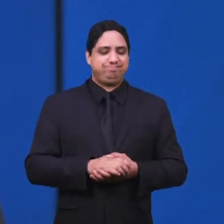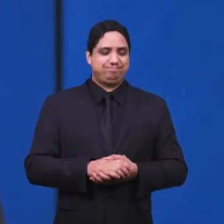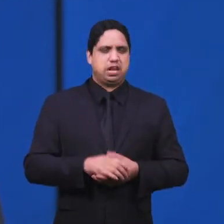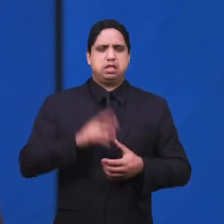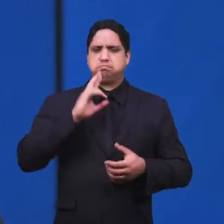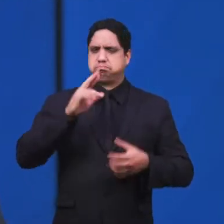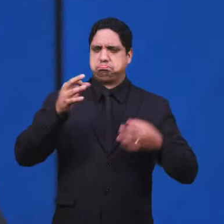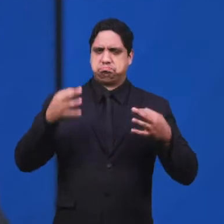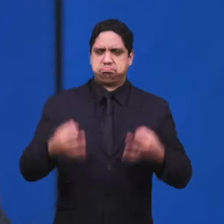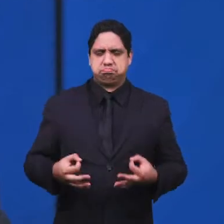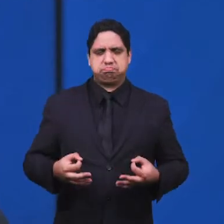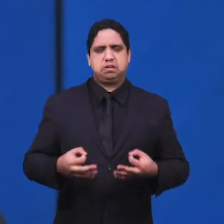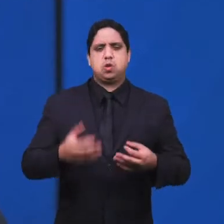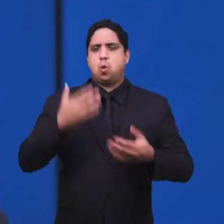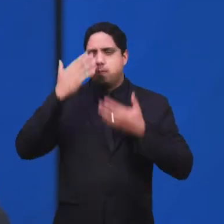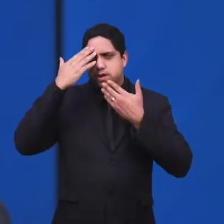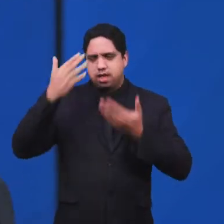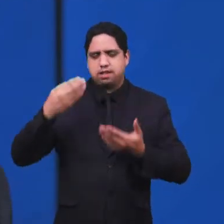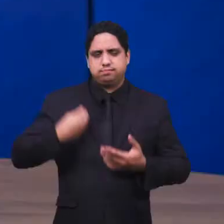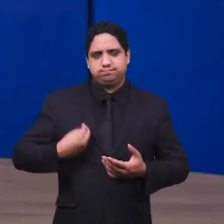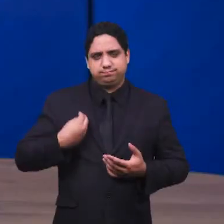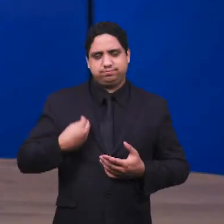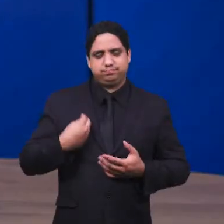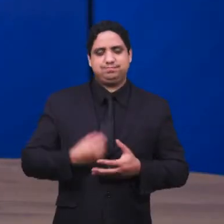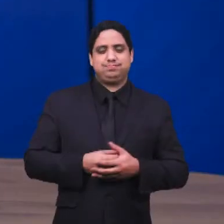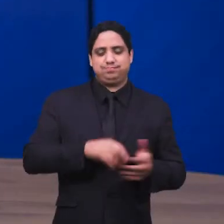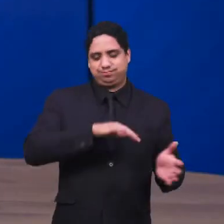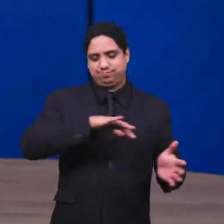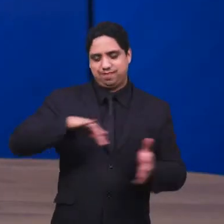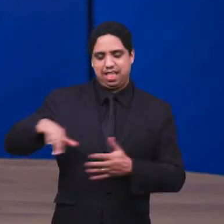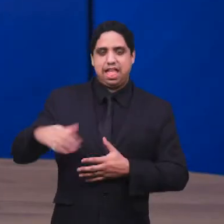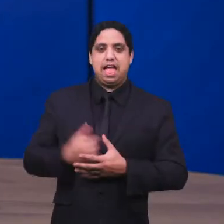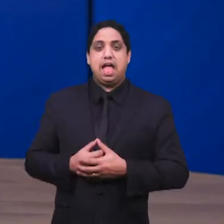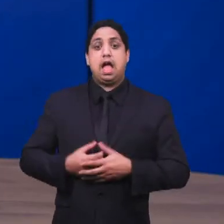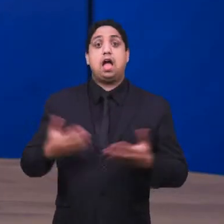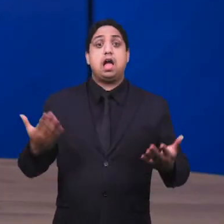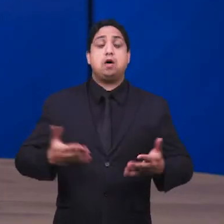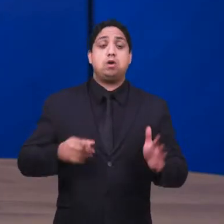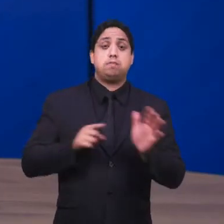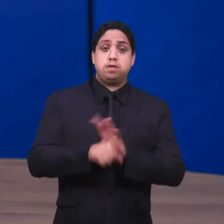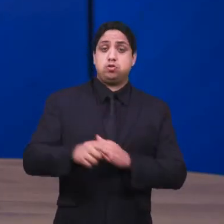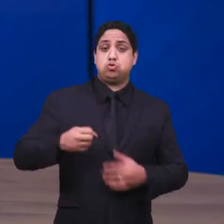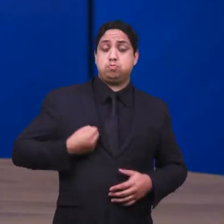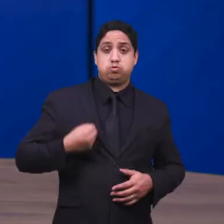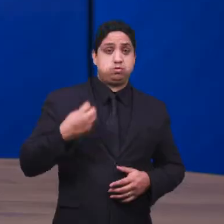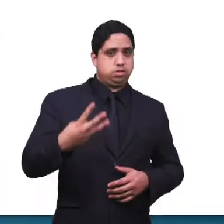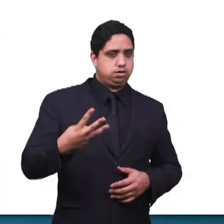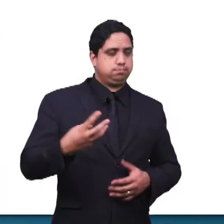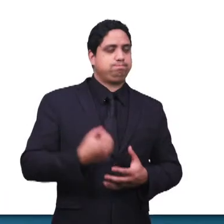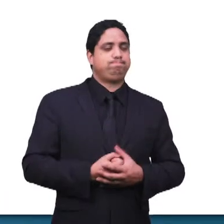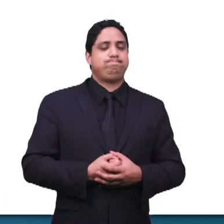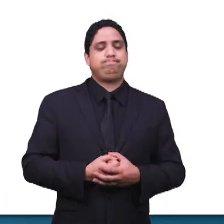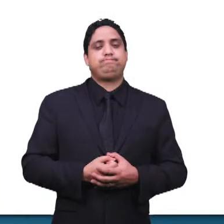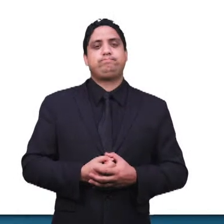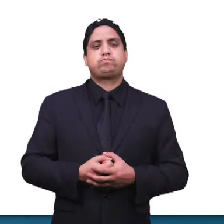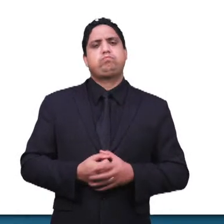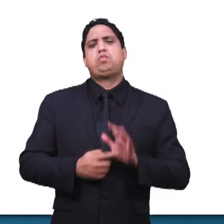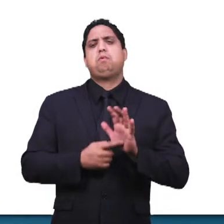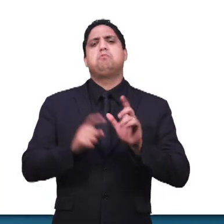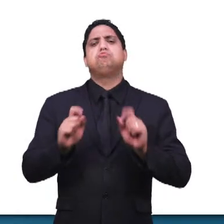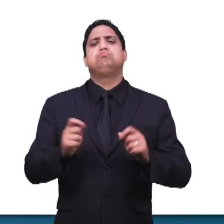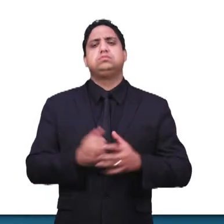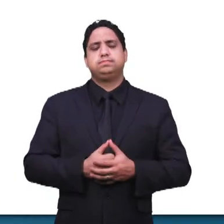sua resposta. Obrigado pela sua participação. Amém, irmãos? Partimos agora para a nossa terceira pergunta. Vamos lá. A terceira pergunta diz